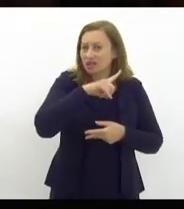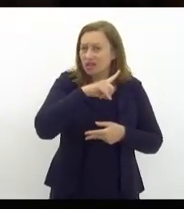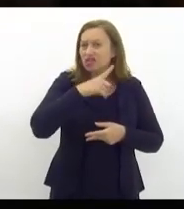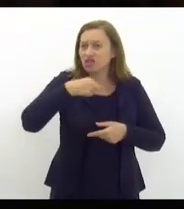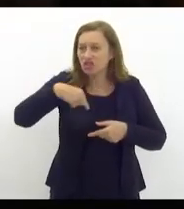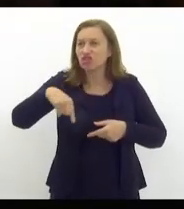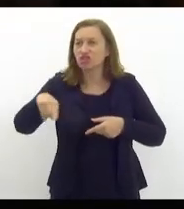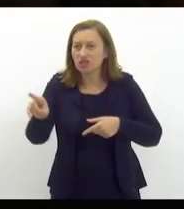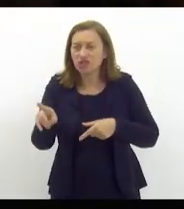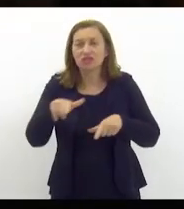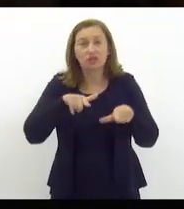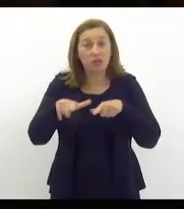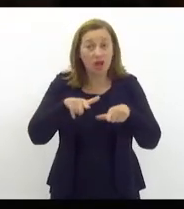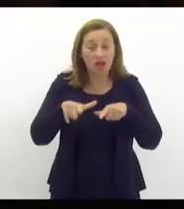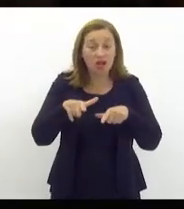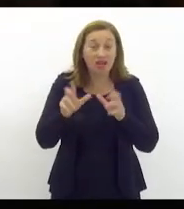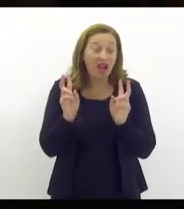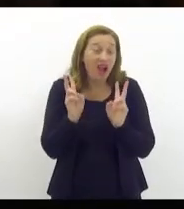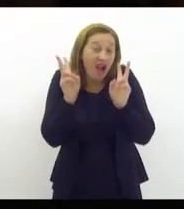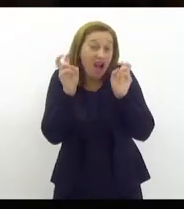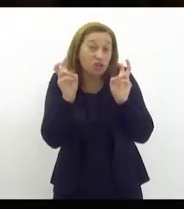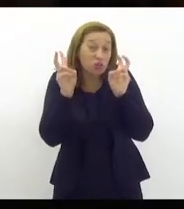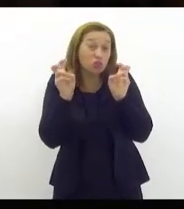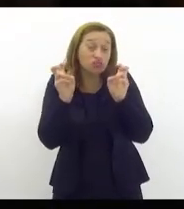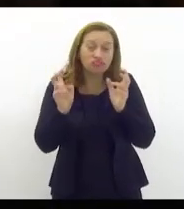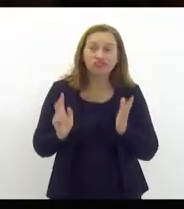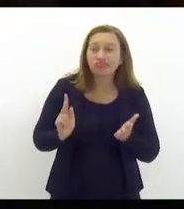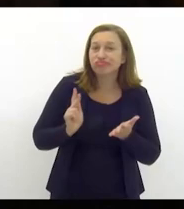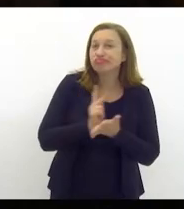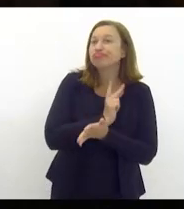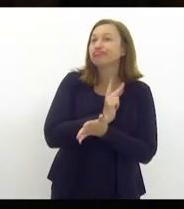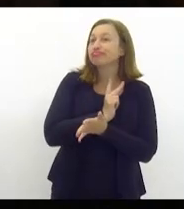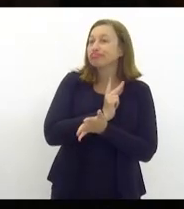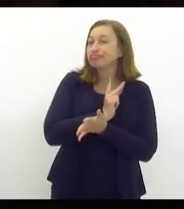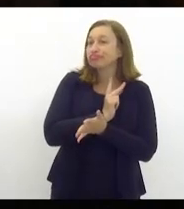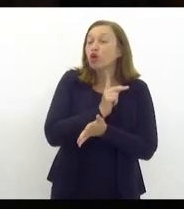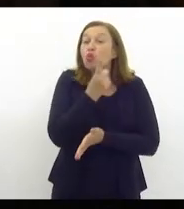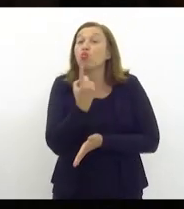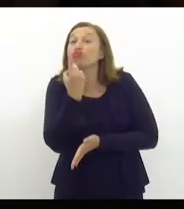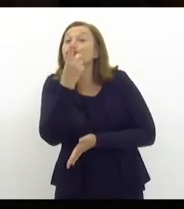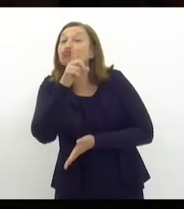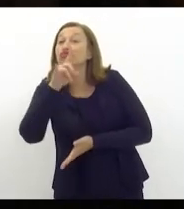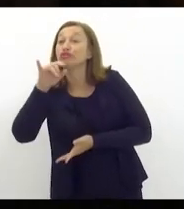locomoção. Assunto que ocorre um dia